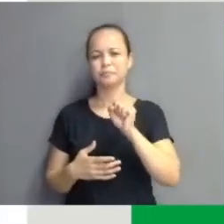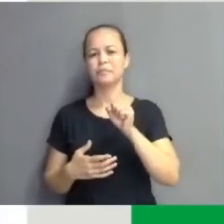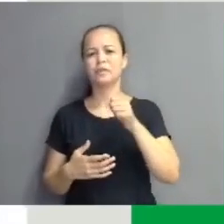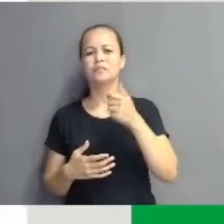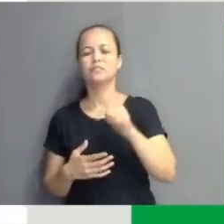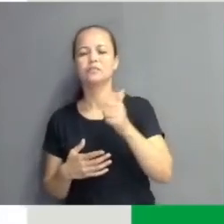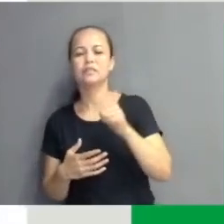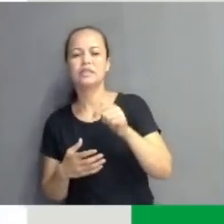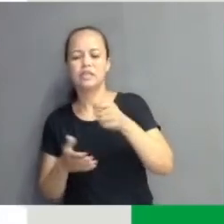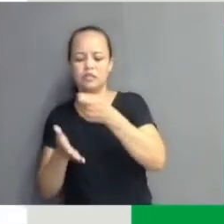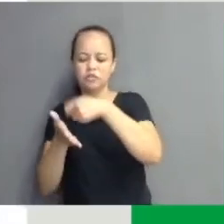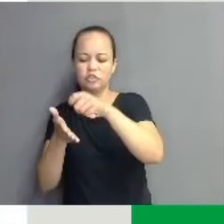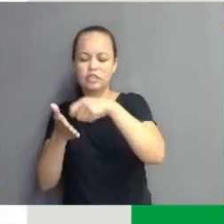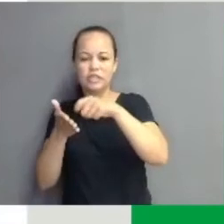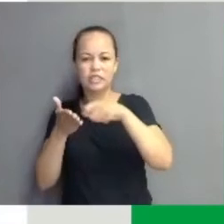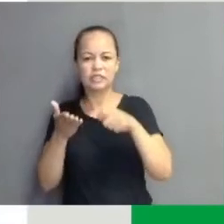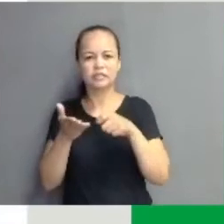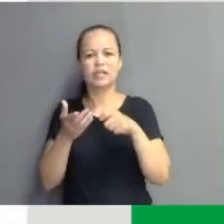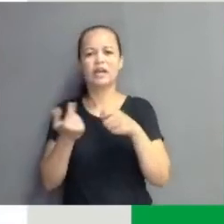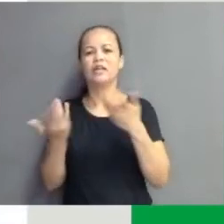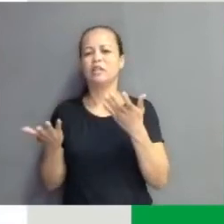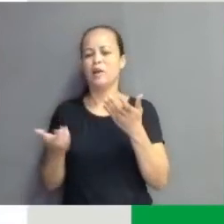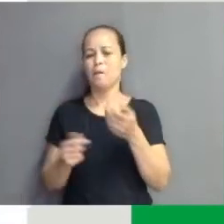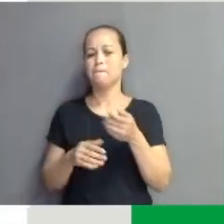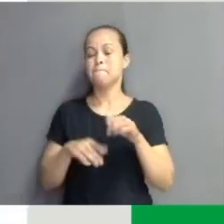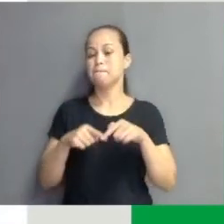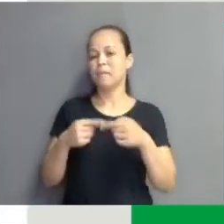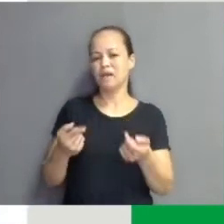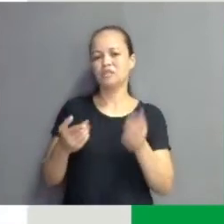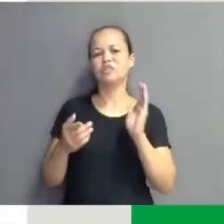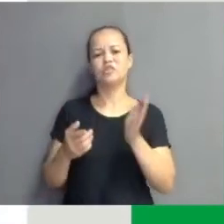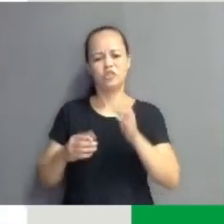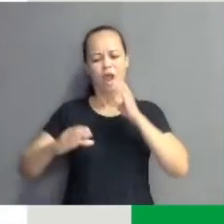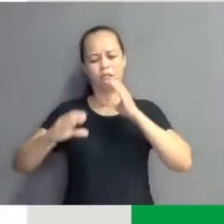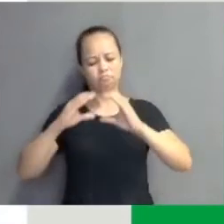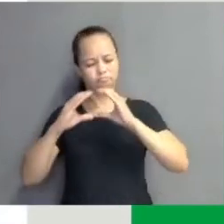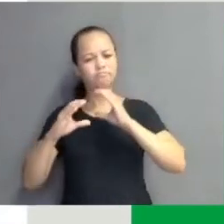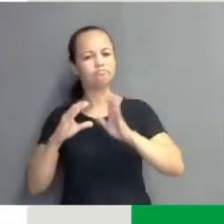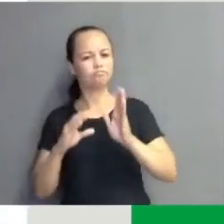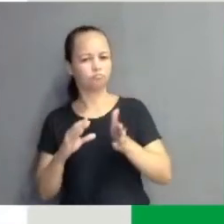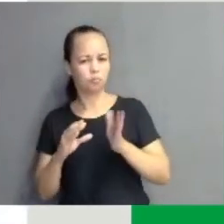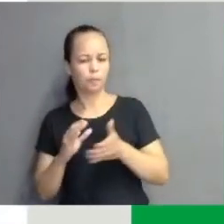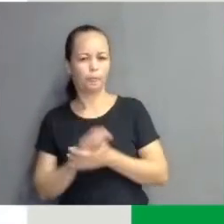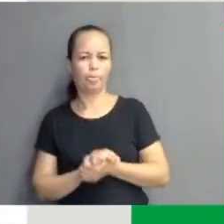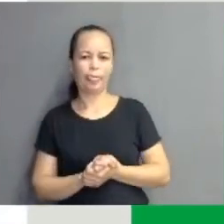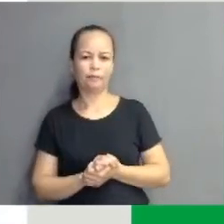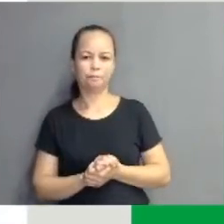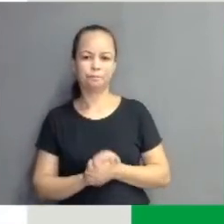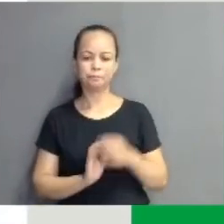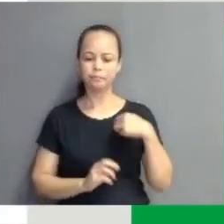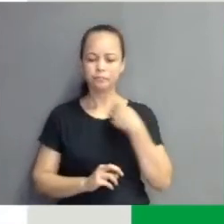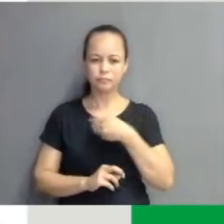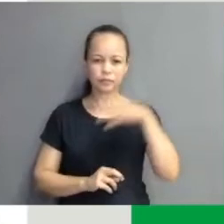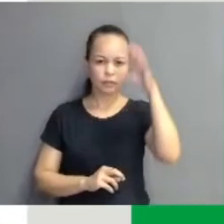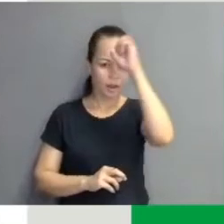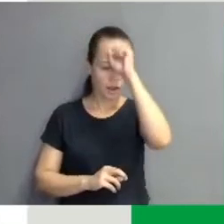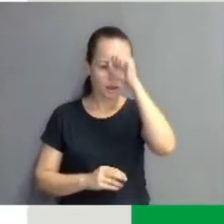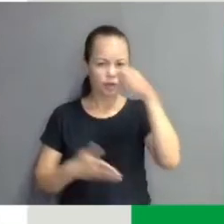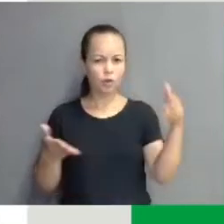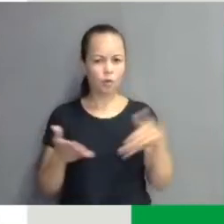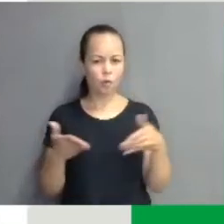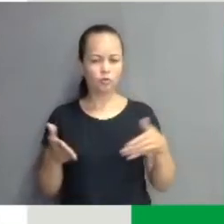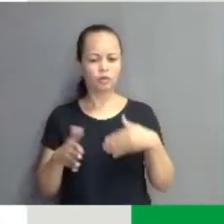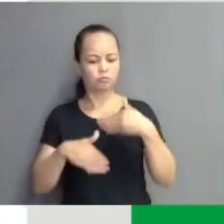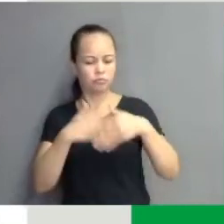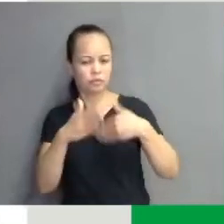não sabiam falar mas ele já se comunicavam Nós aprendemos que hoje em dia existe uma gama uma diversidade